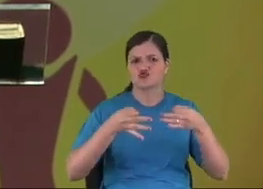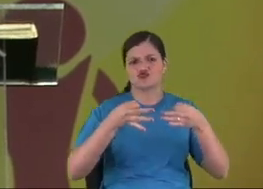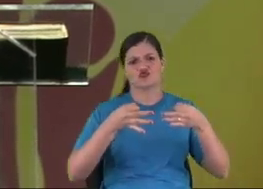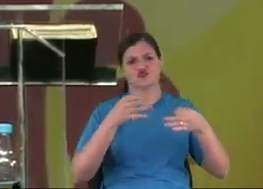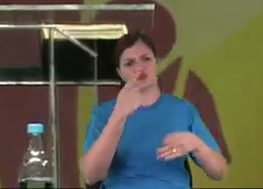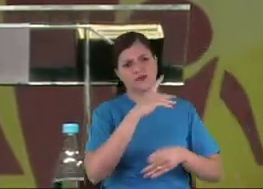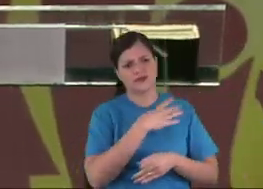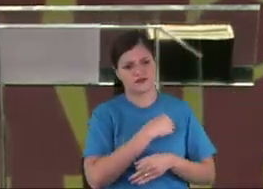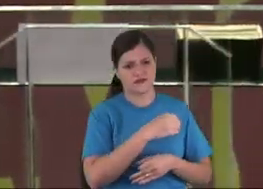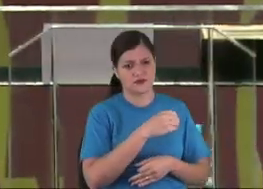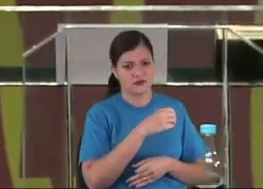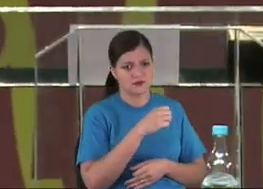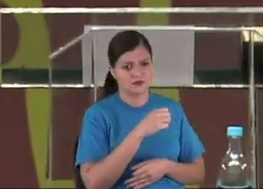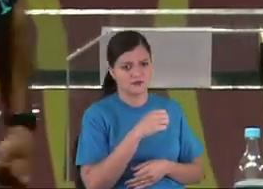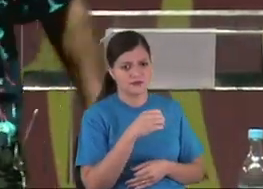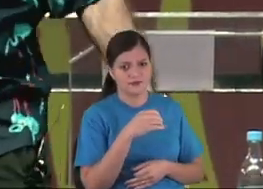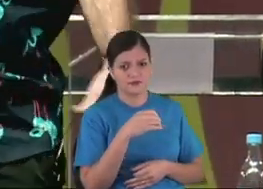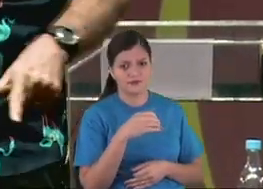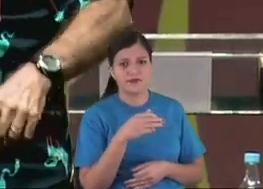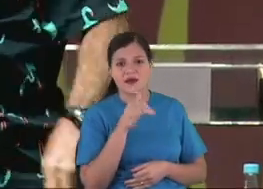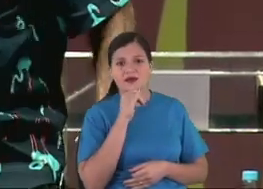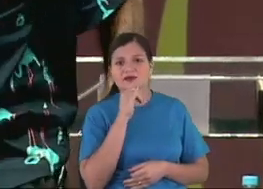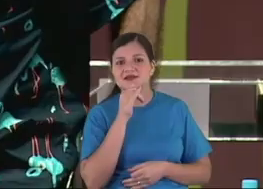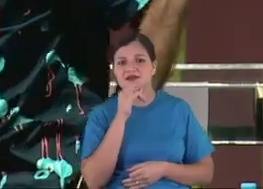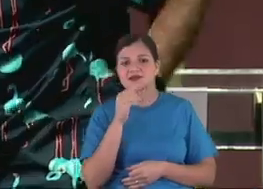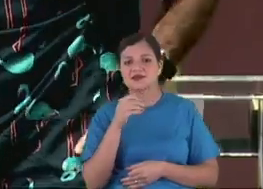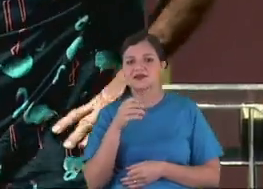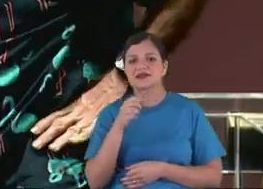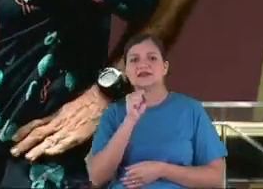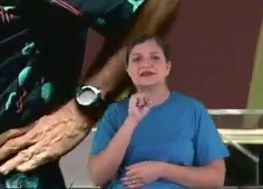não usar a máscara vai pagar R$109.